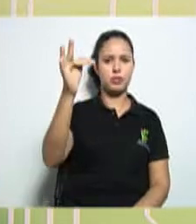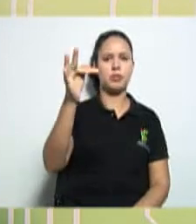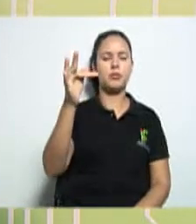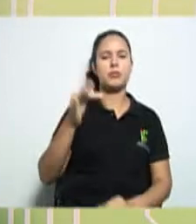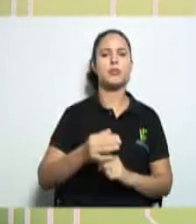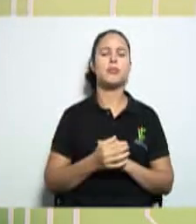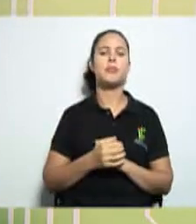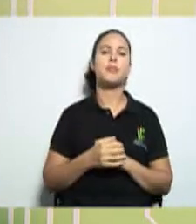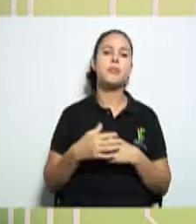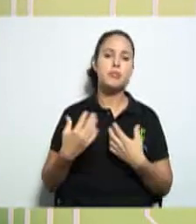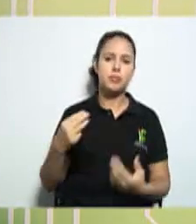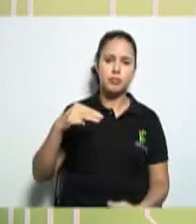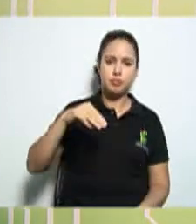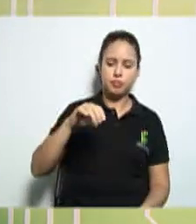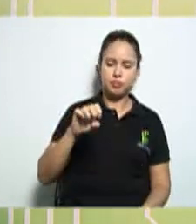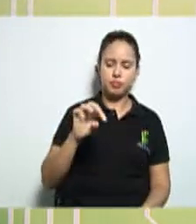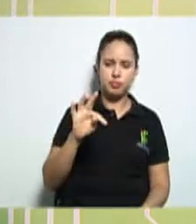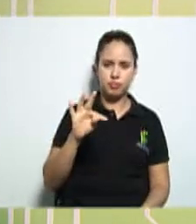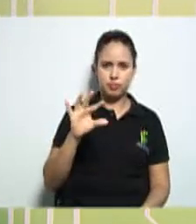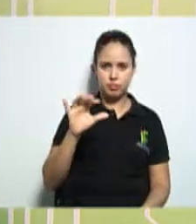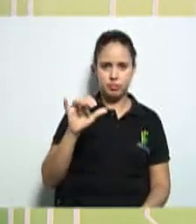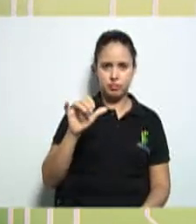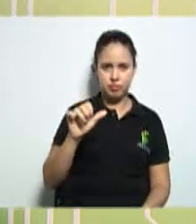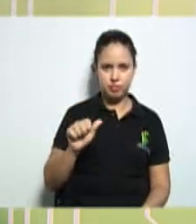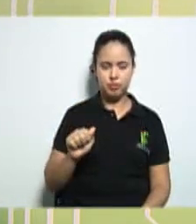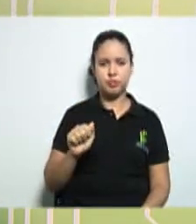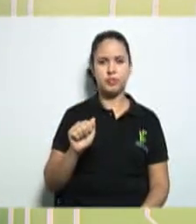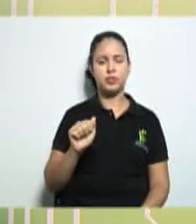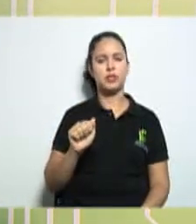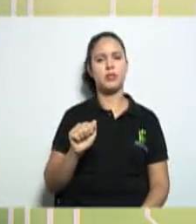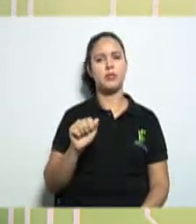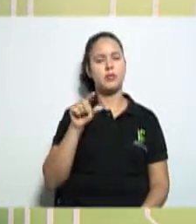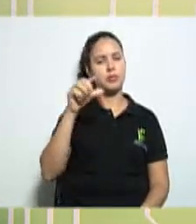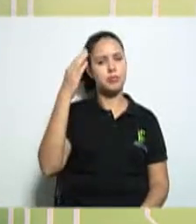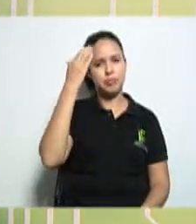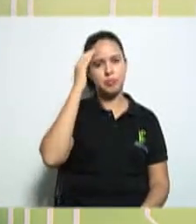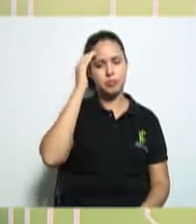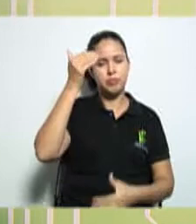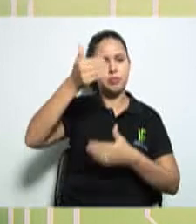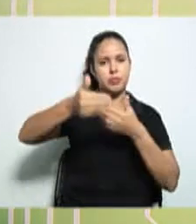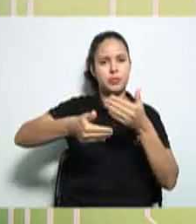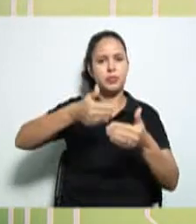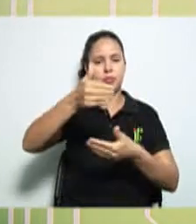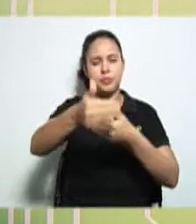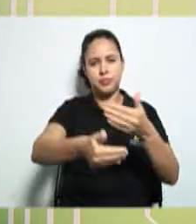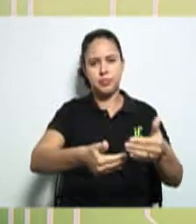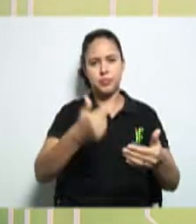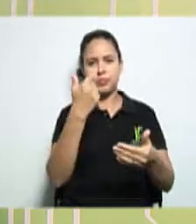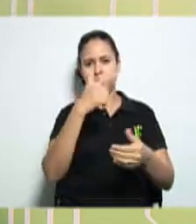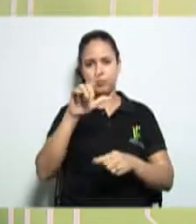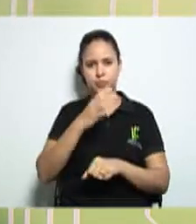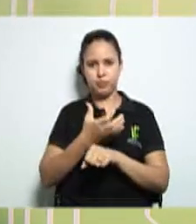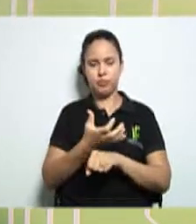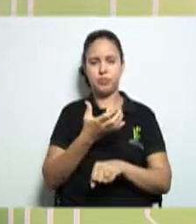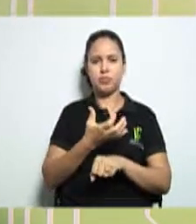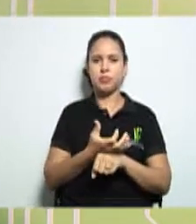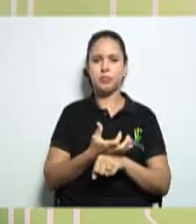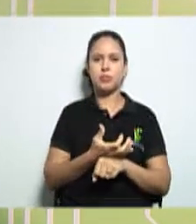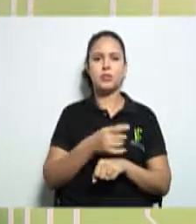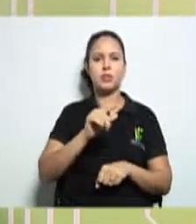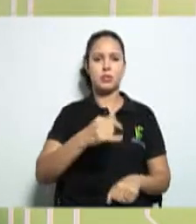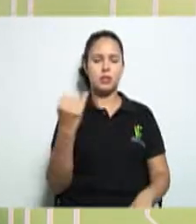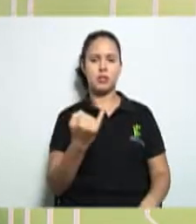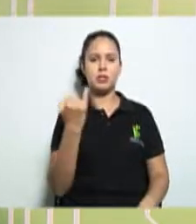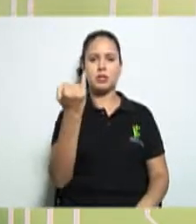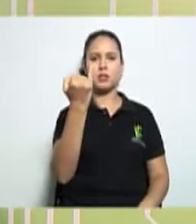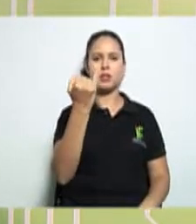a meta vai ter essas questões. E quando eu faço isso, e vocês vão entender mais para frente, até em outras disciplinas, que é